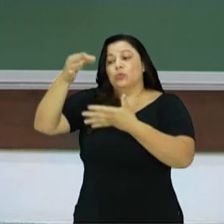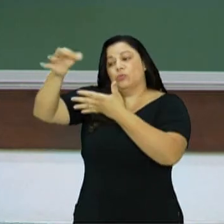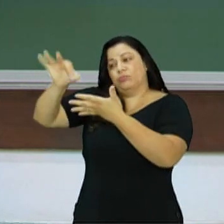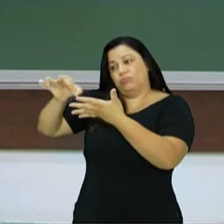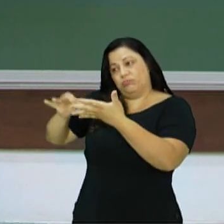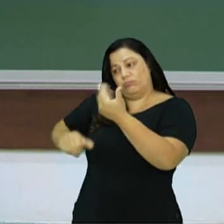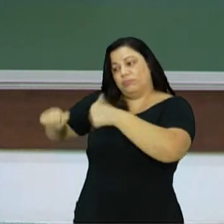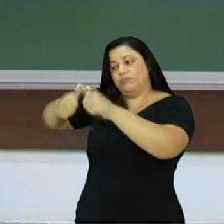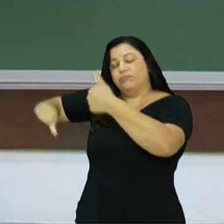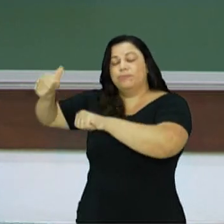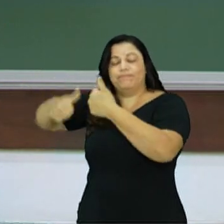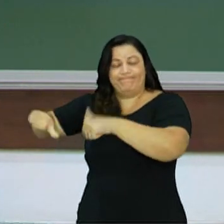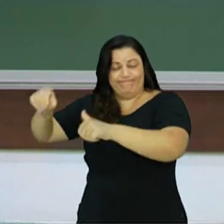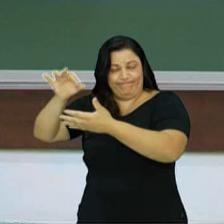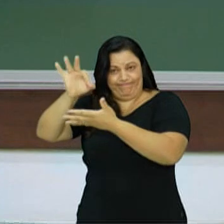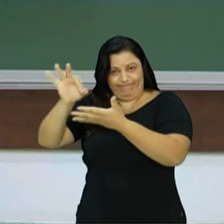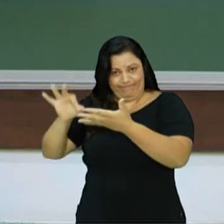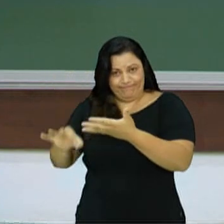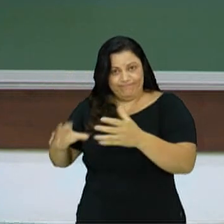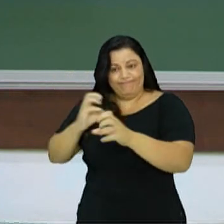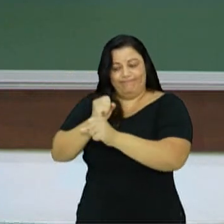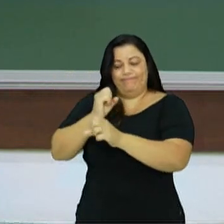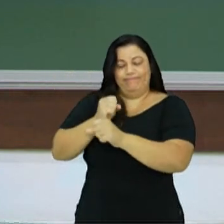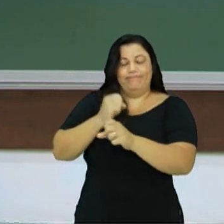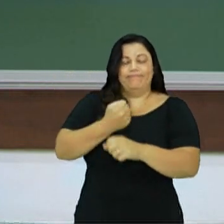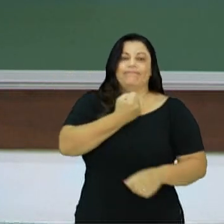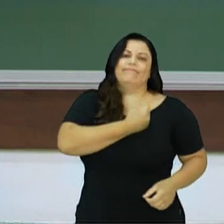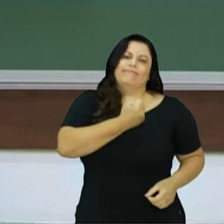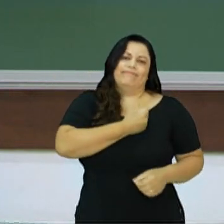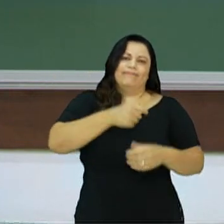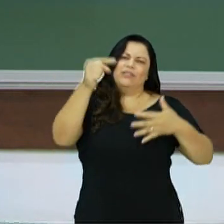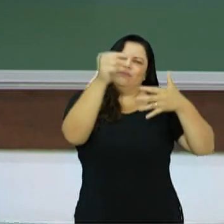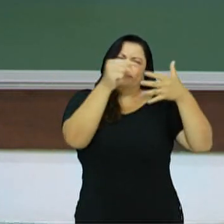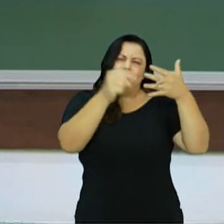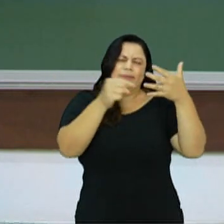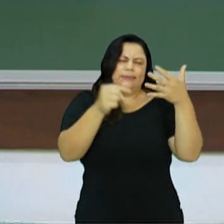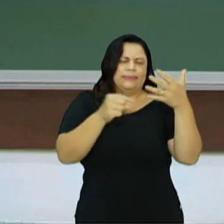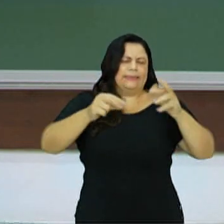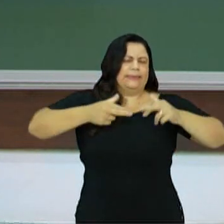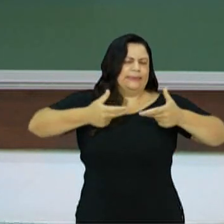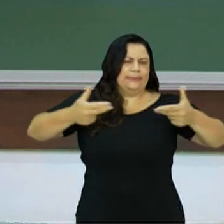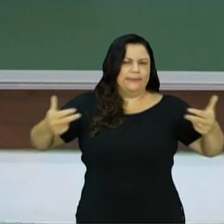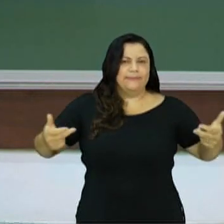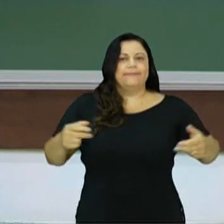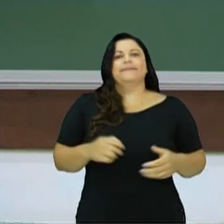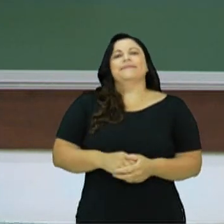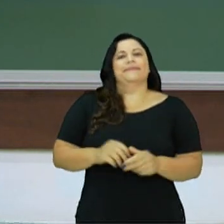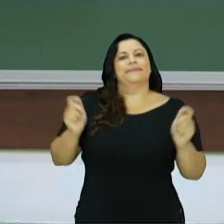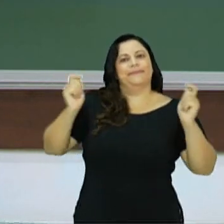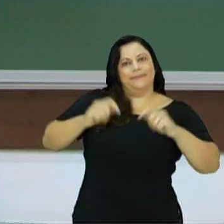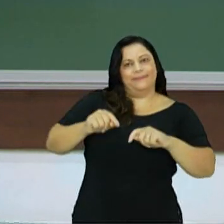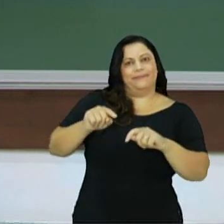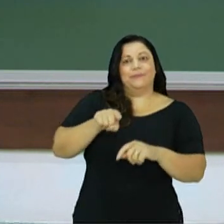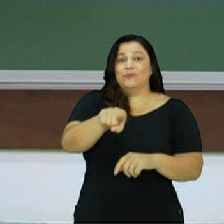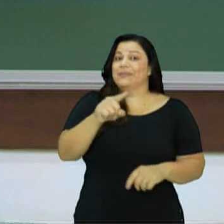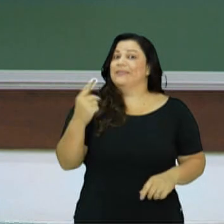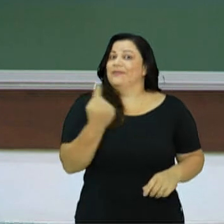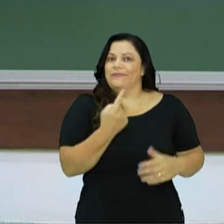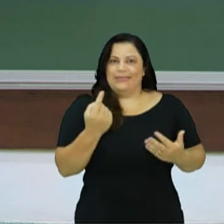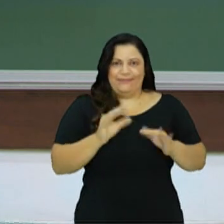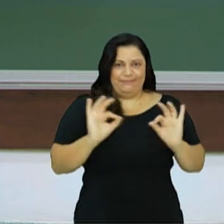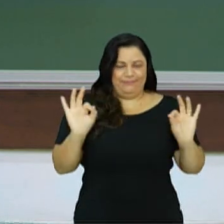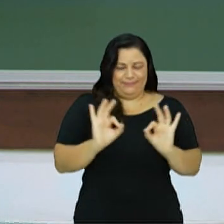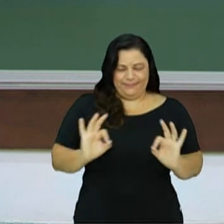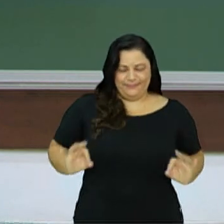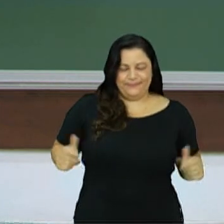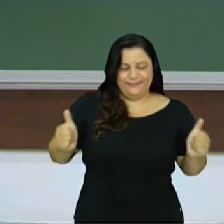vai ser corrigido, dado a nota, né? Então você tem uma série de oportunidades aí para você não ficar desamparado nesse momento de pandemia, né?